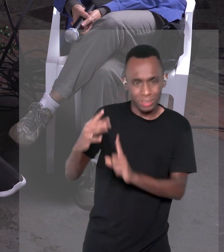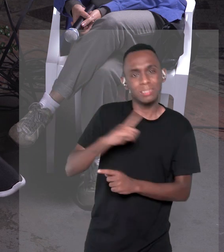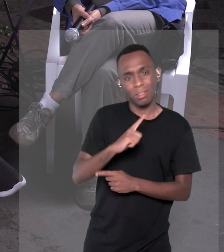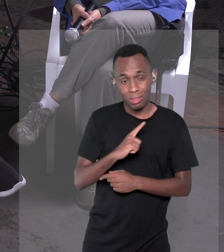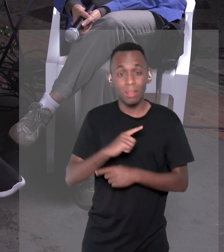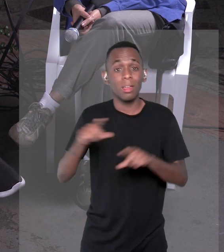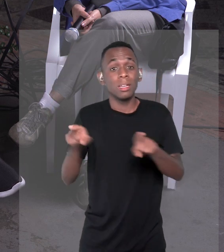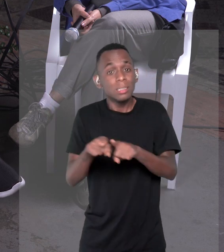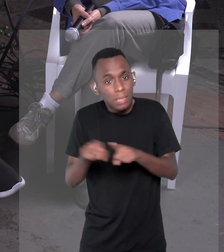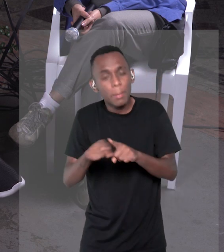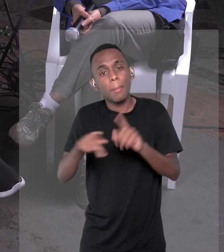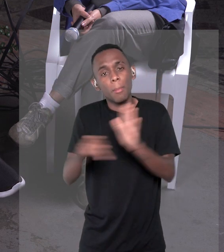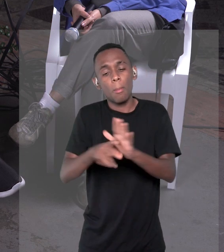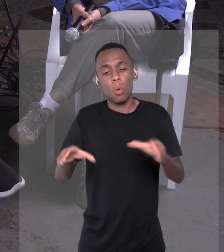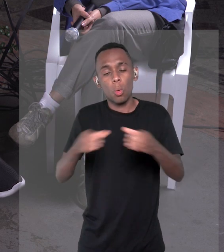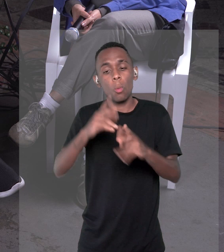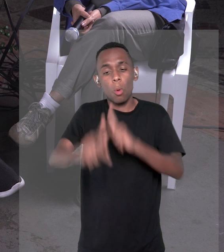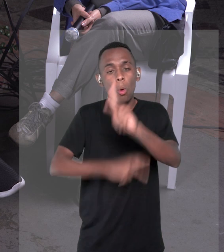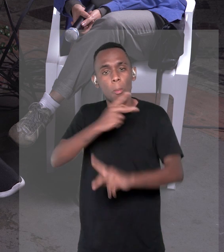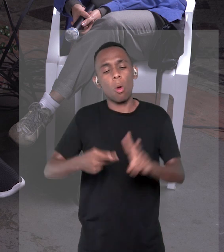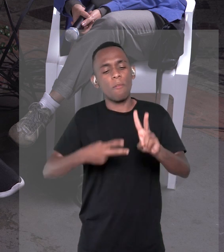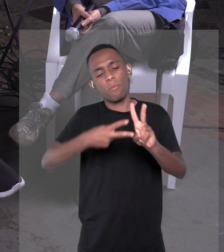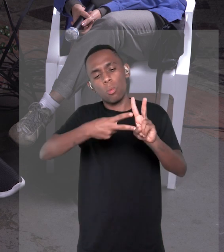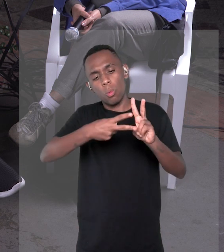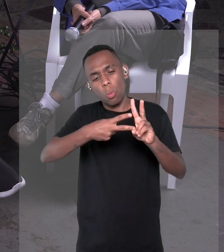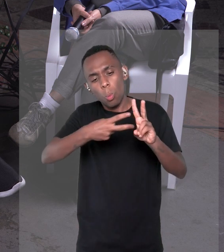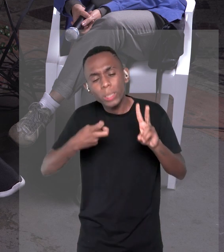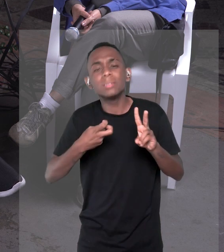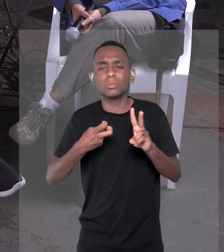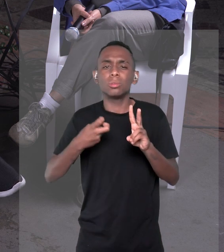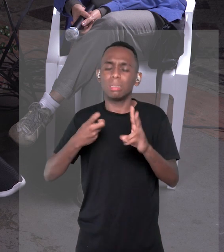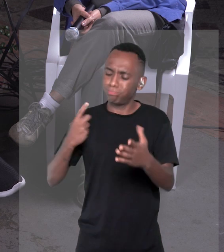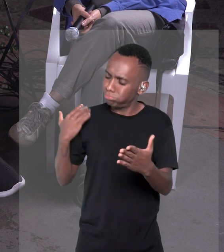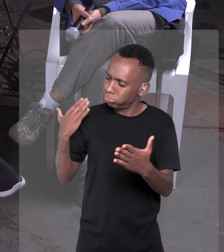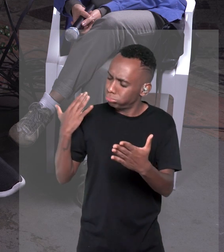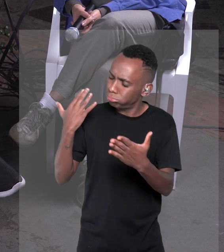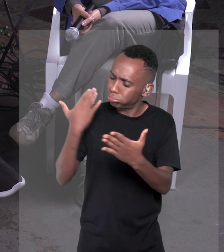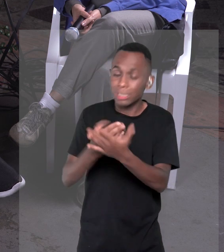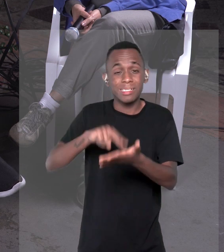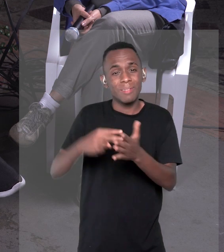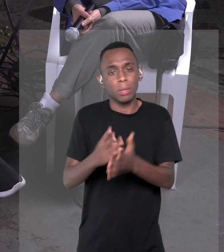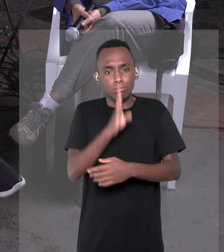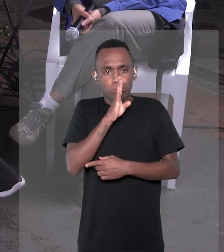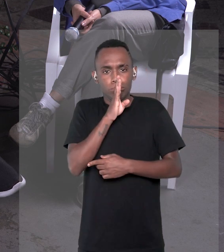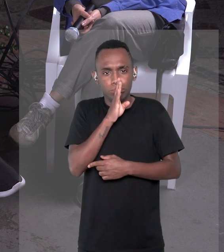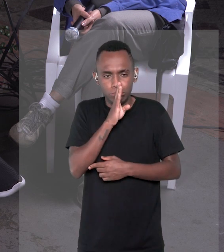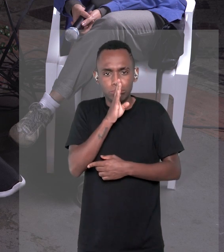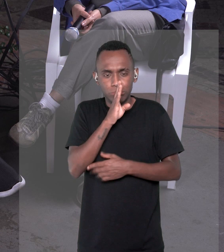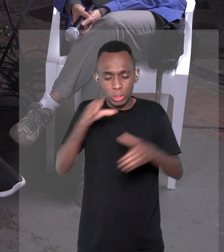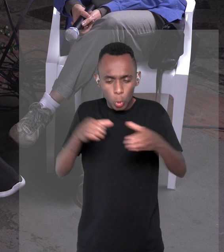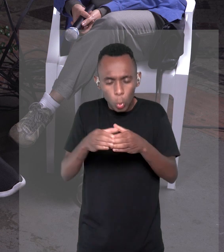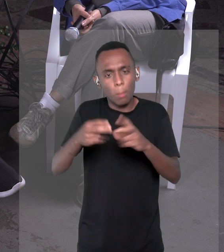estiveram durante tanto tempo silenciados, né? Mantidos em silêncio. Ora, essa